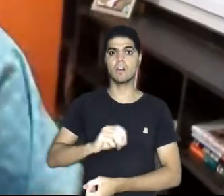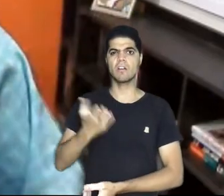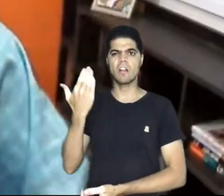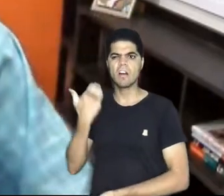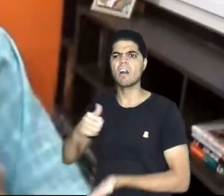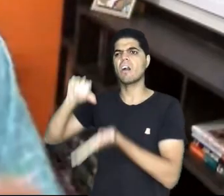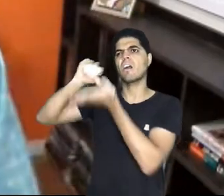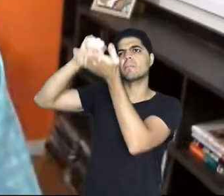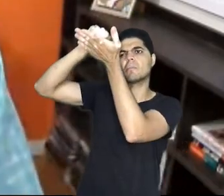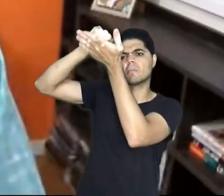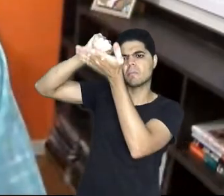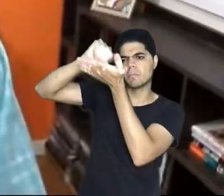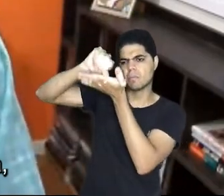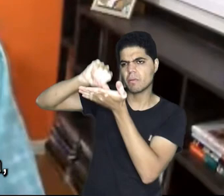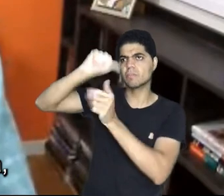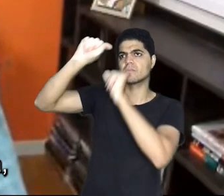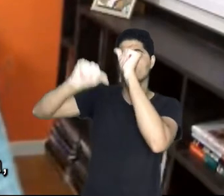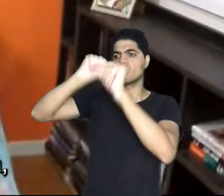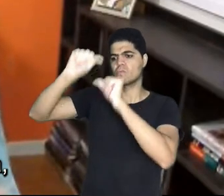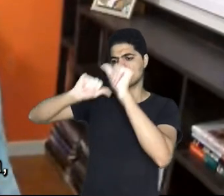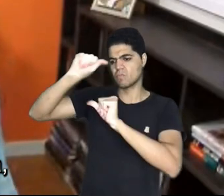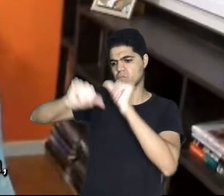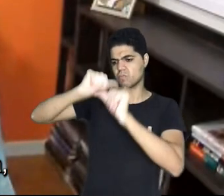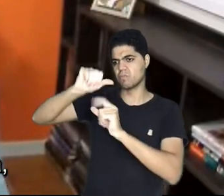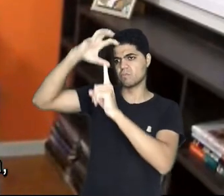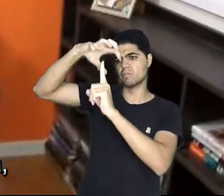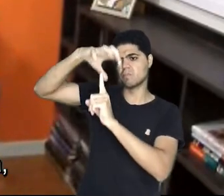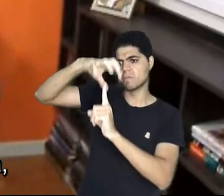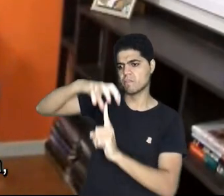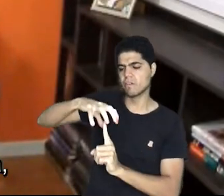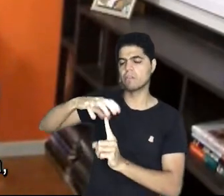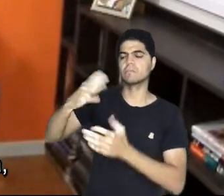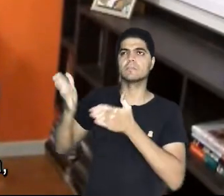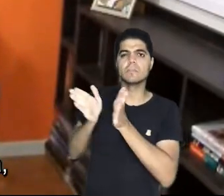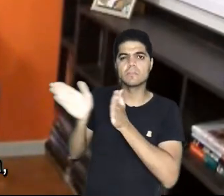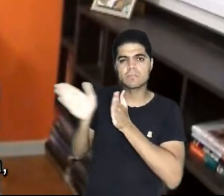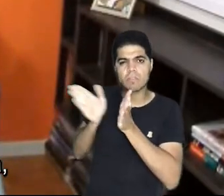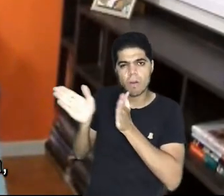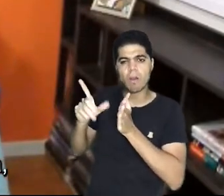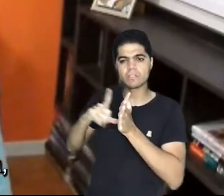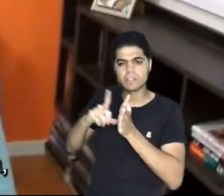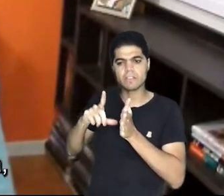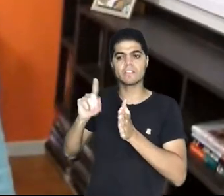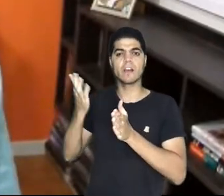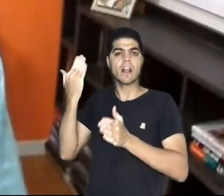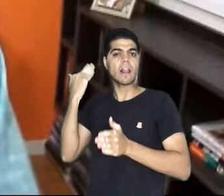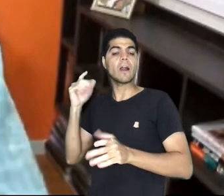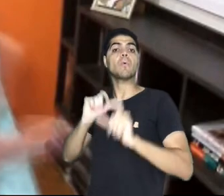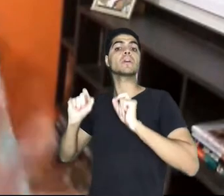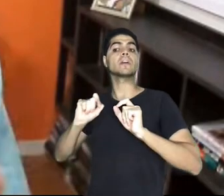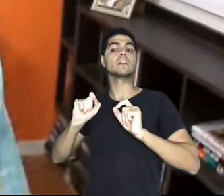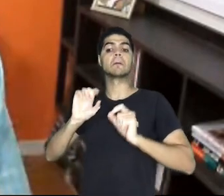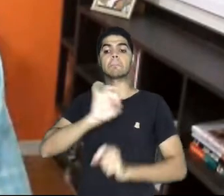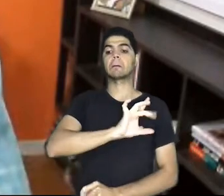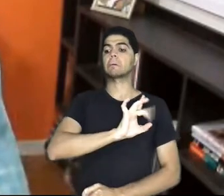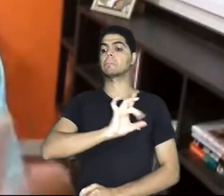capitanias que foram se tornando províncias, e que lá por 1823, 1824, com o fim das guerras de independência, ficaram muito